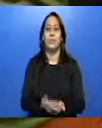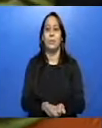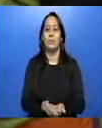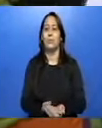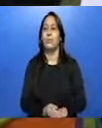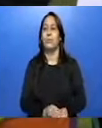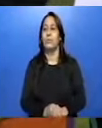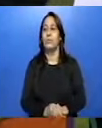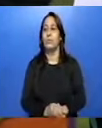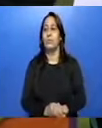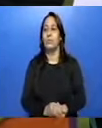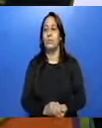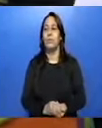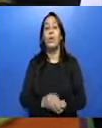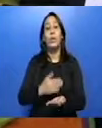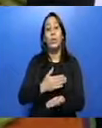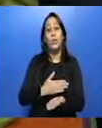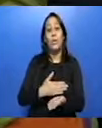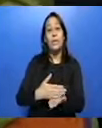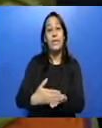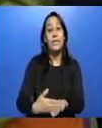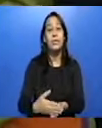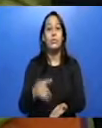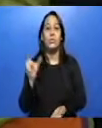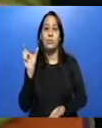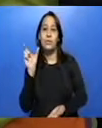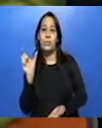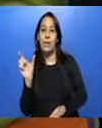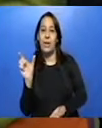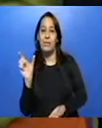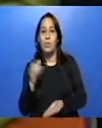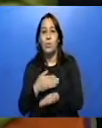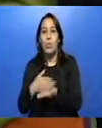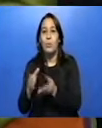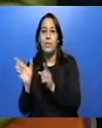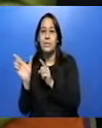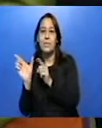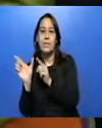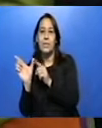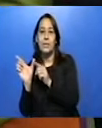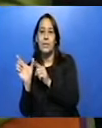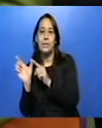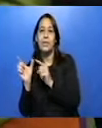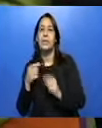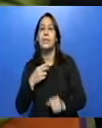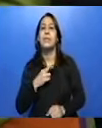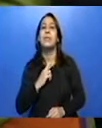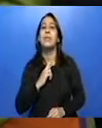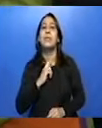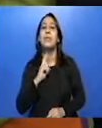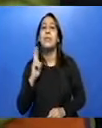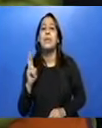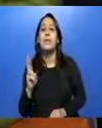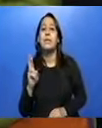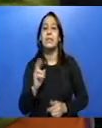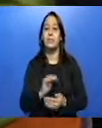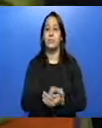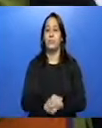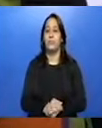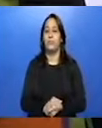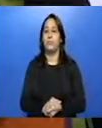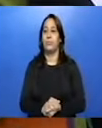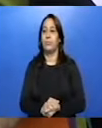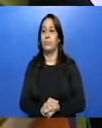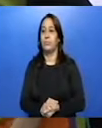Em início das palavras. Quando começa, sempre sai daqui, ó. E é um R